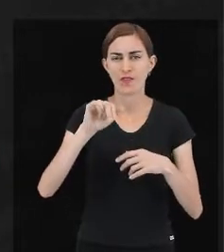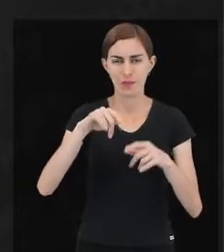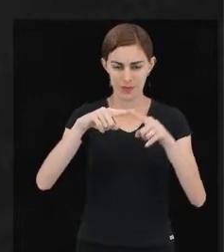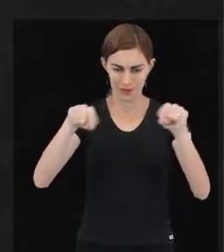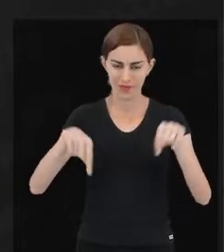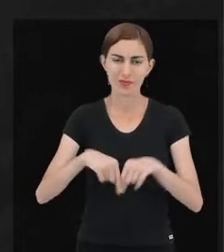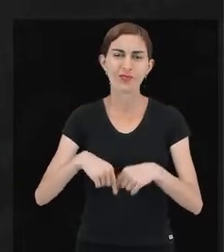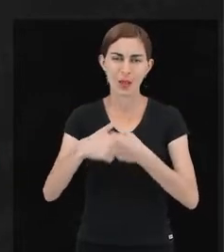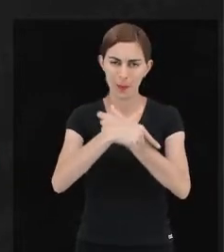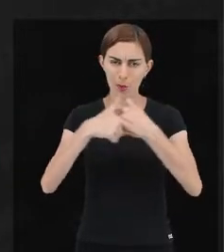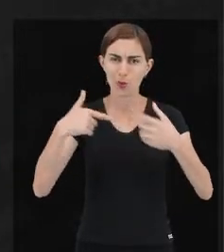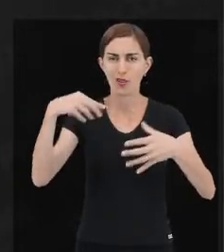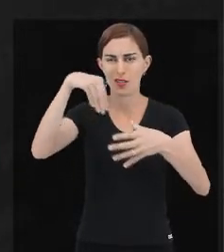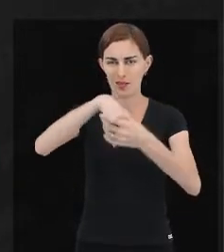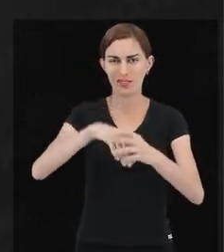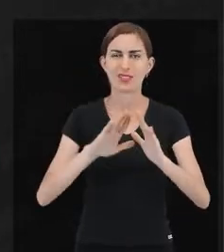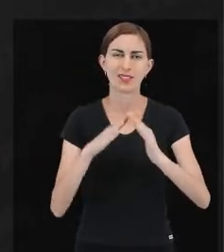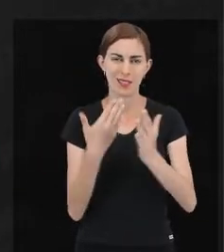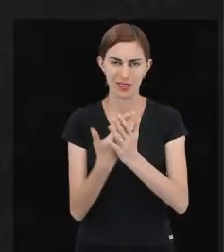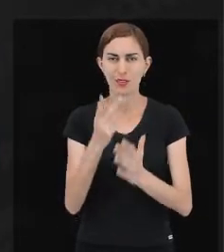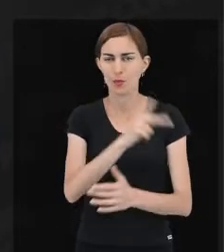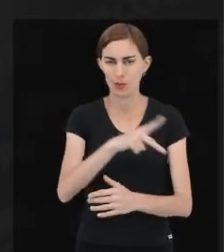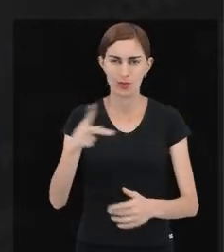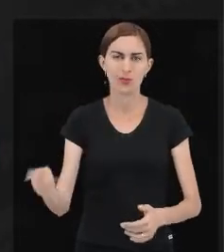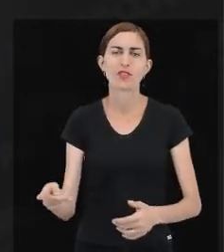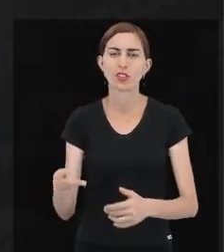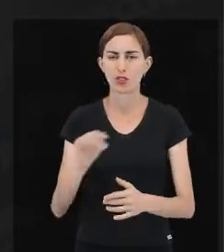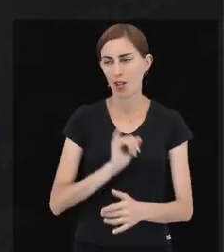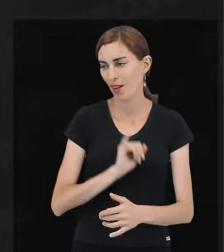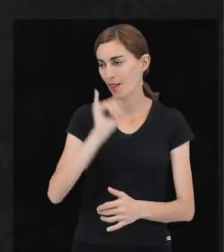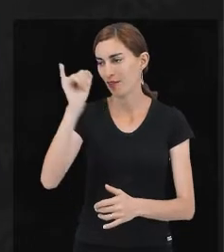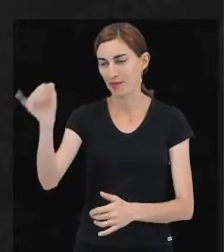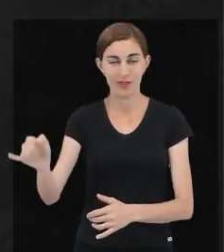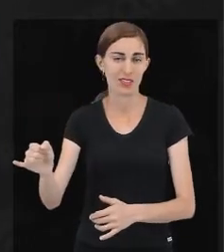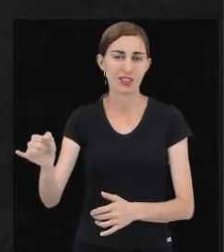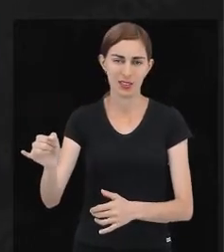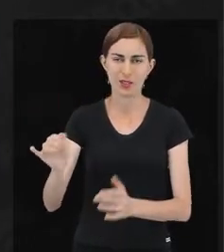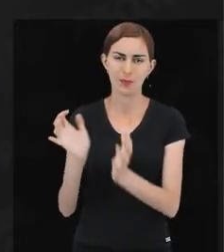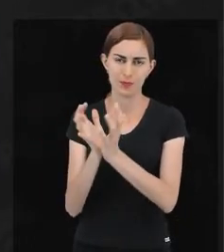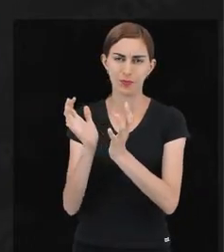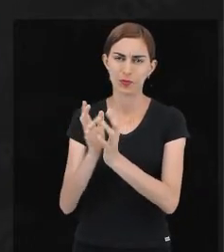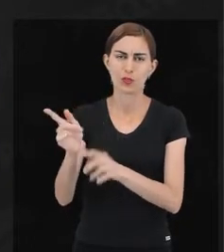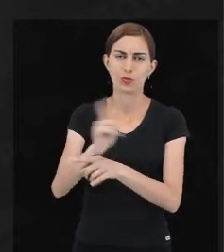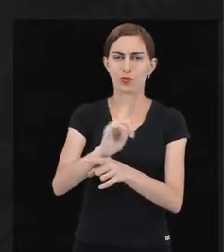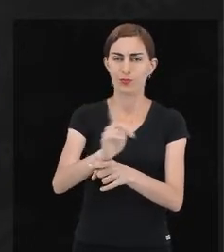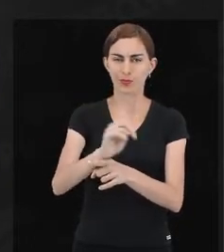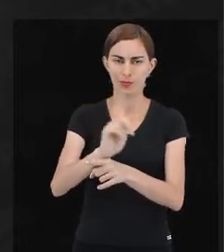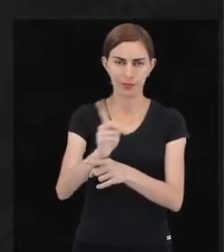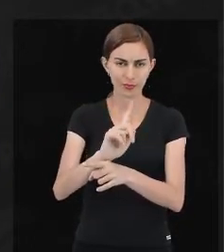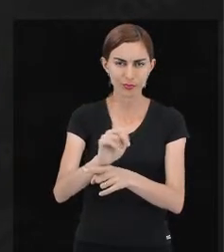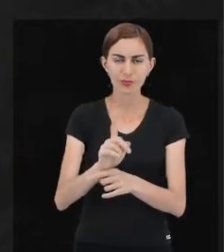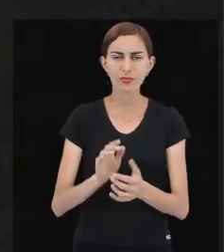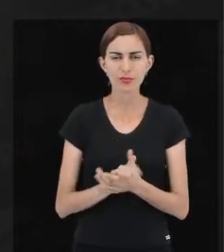a escola, com o auxílio da professora que acompanhou o caso, articula a rede de proteção interna, por meio da equipe gestora.